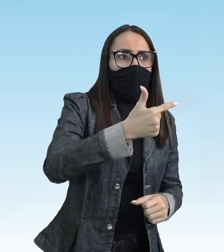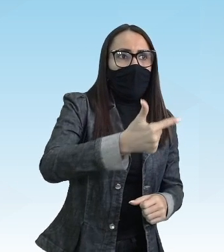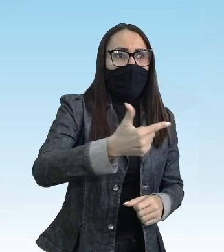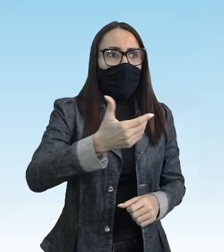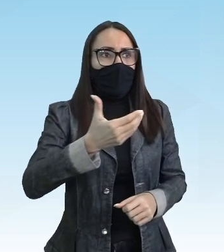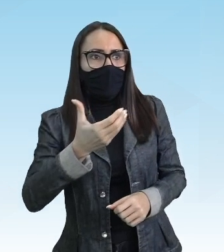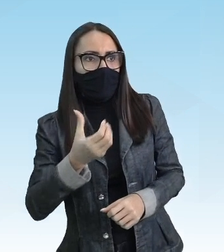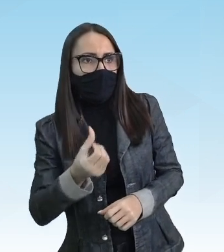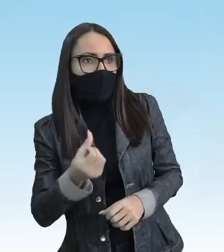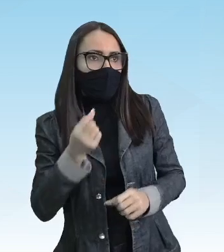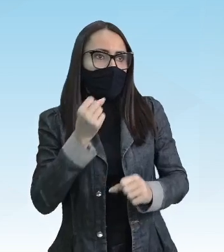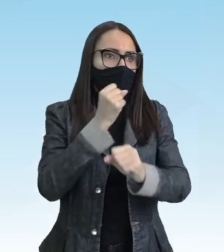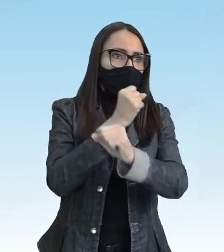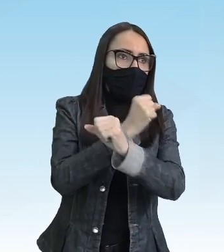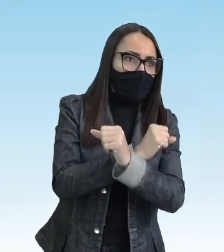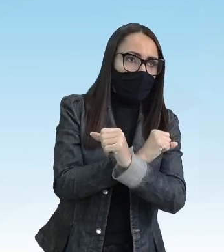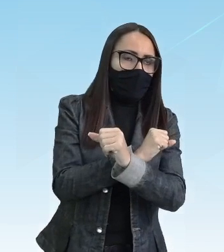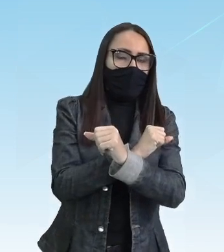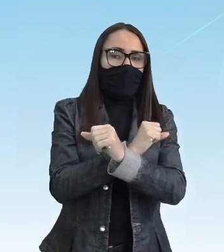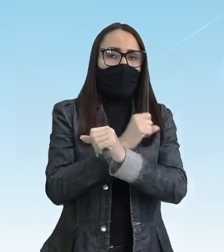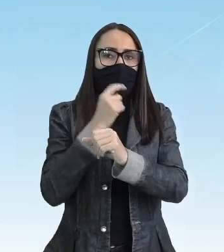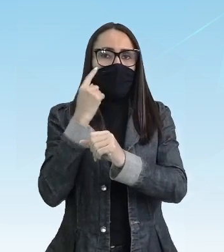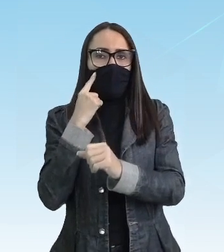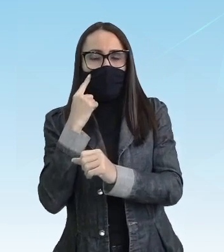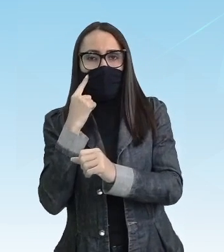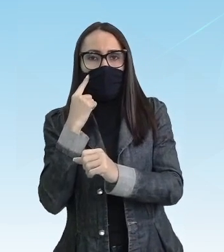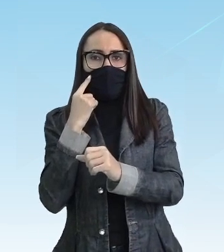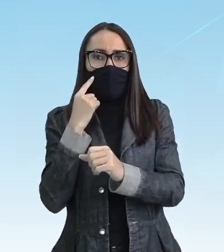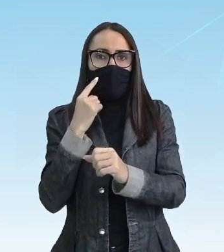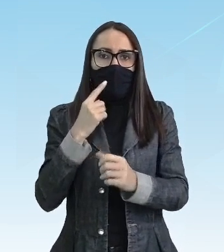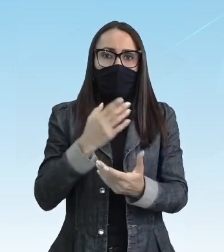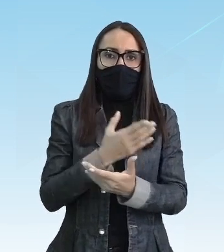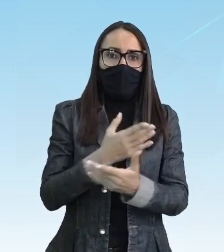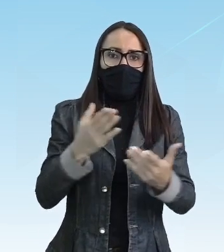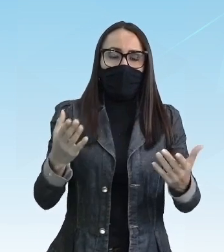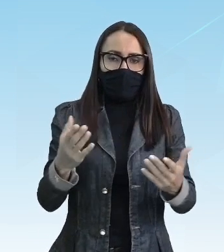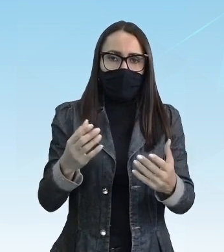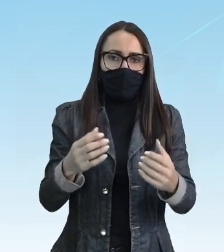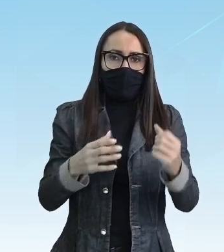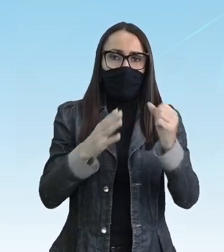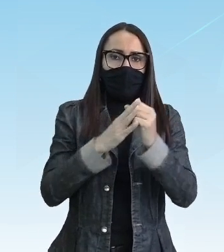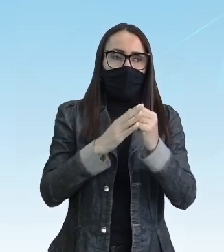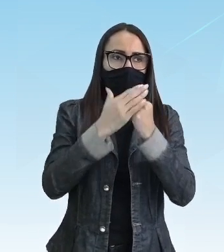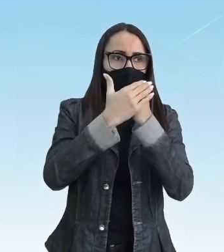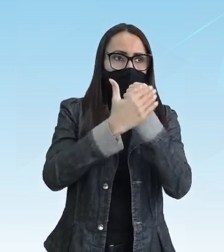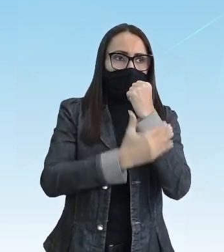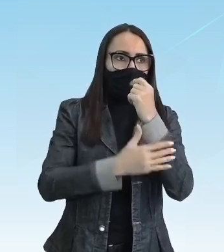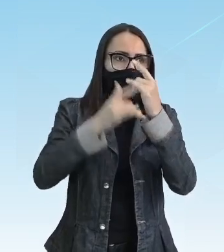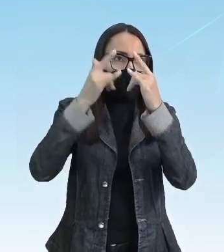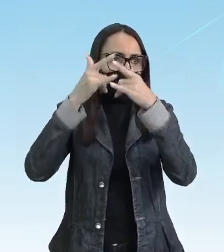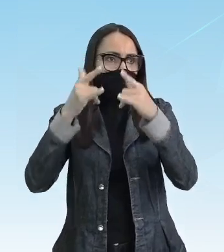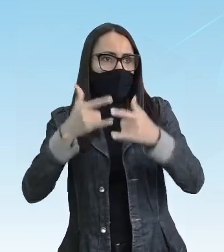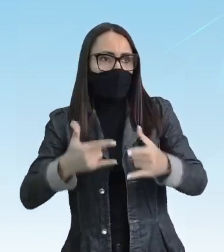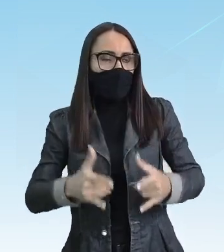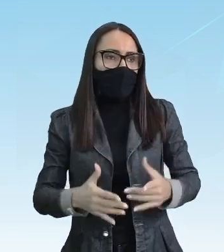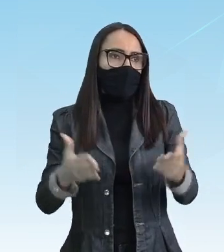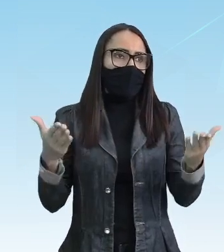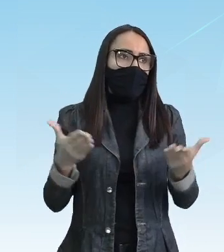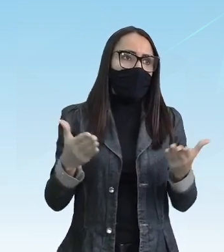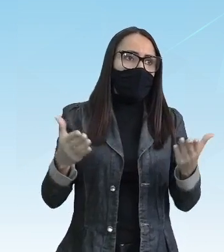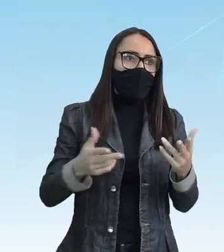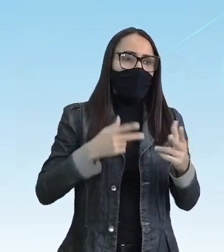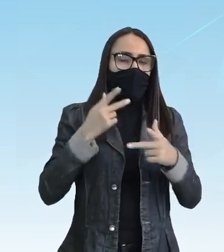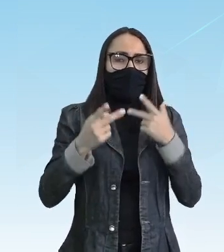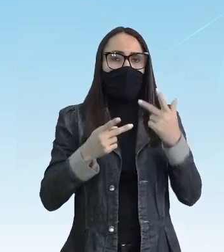126 ossos formando o esqueleto apendicular. Agora eu quero falar um